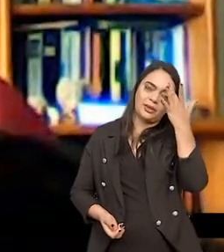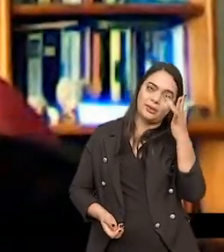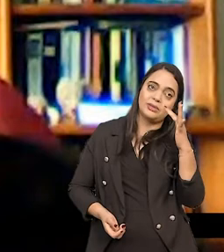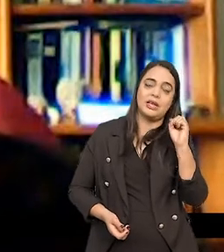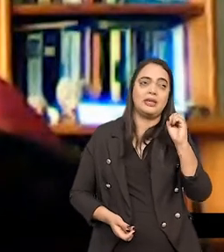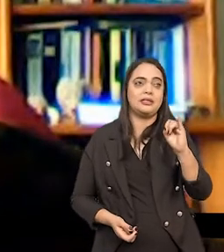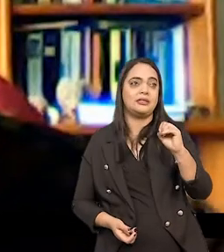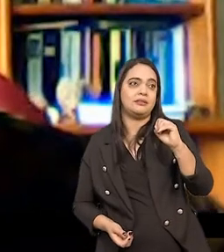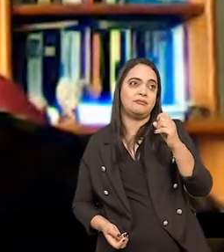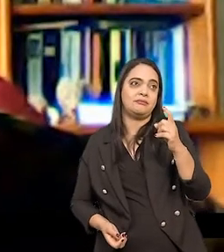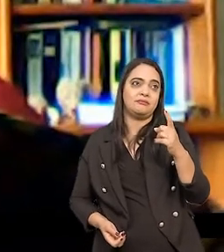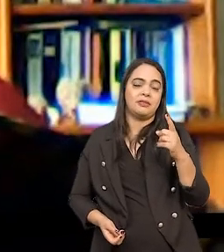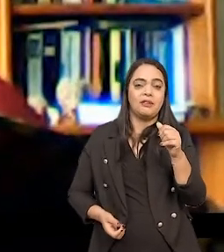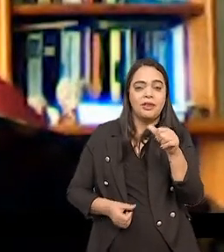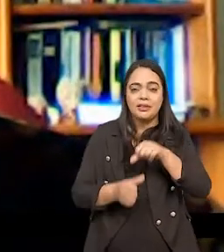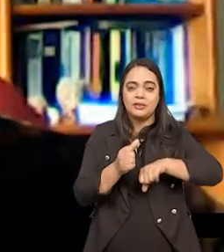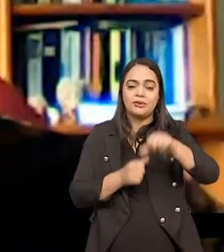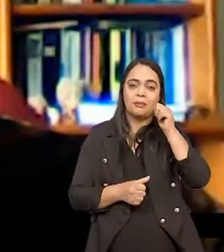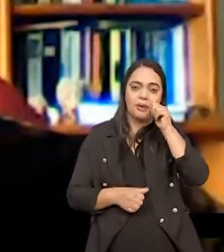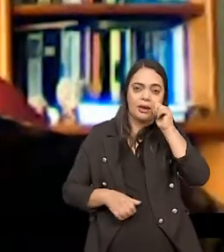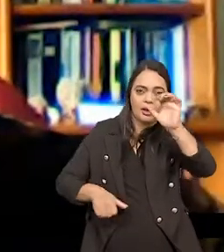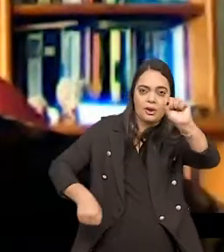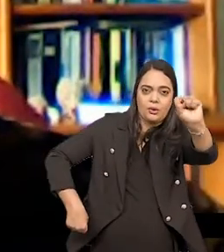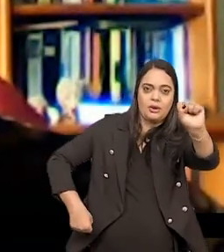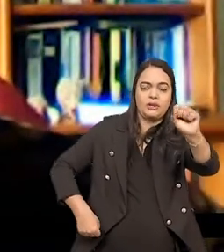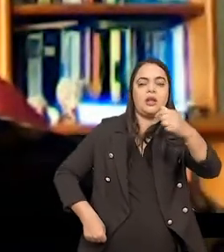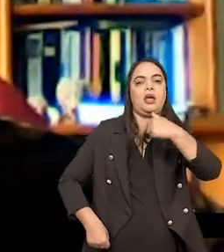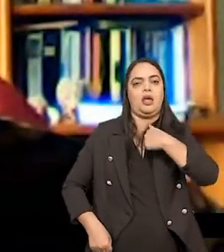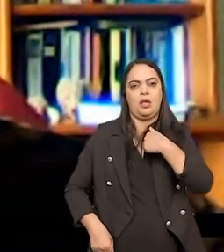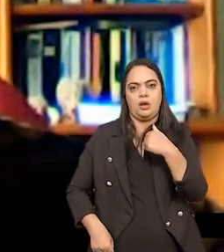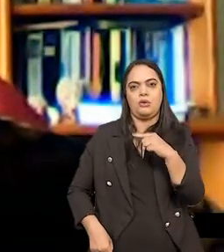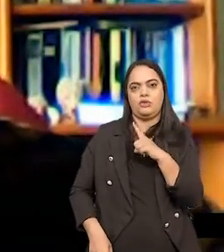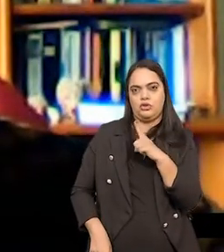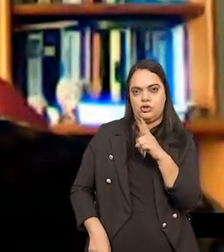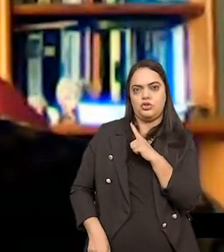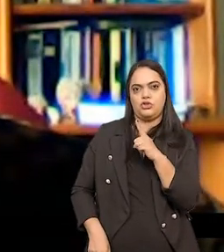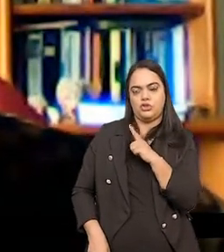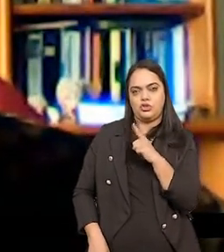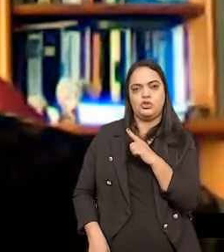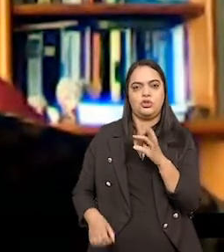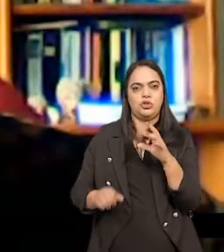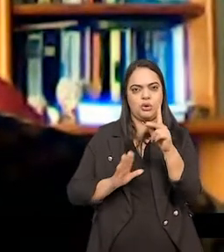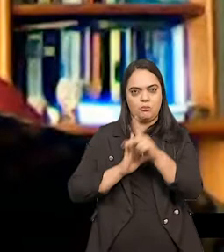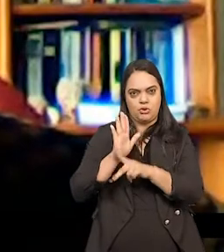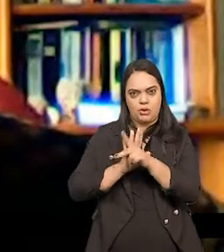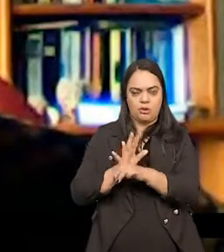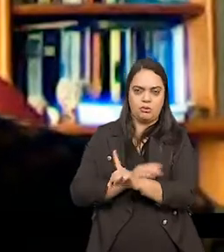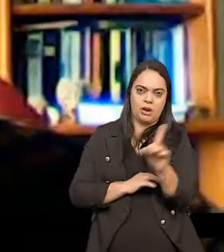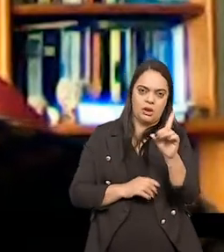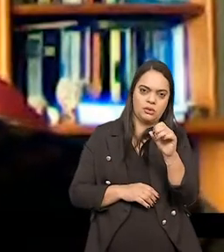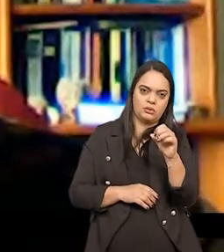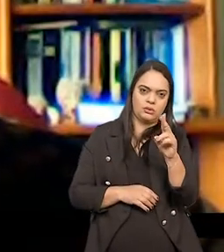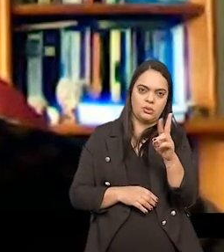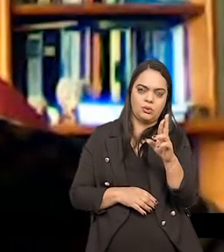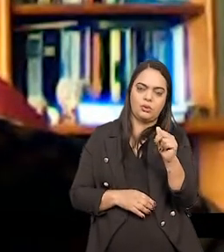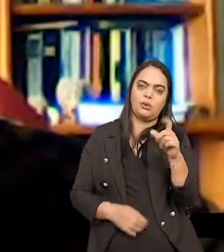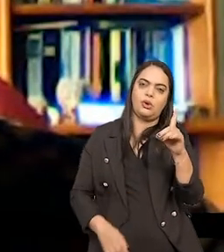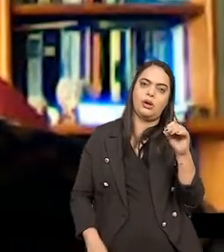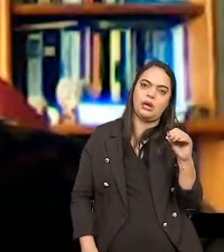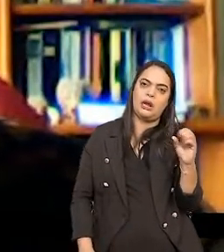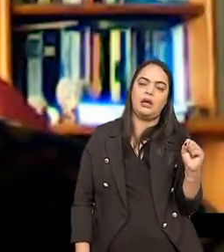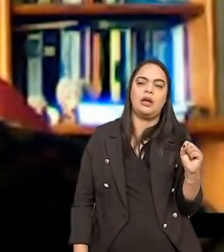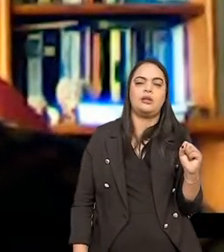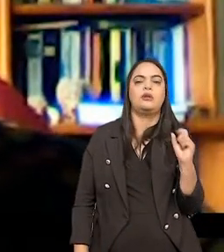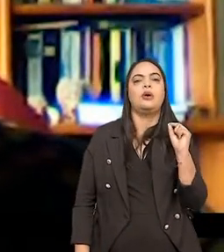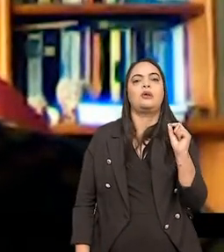Eu tinha um projeto, Fabiana, lá em Dourados, junto à Capes, e eu não consegui fazer o livro até agora, que eram as